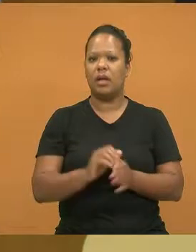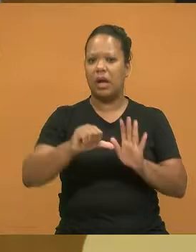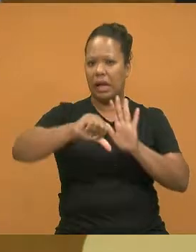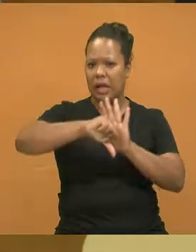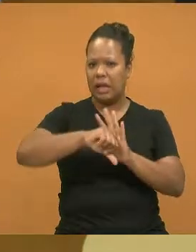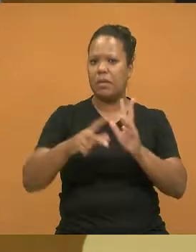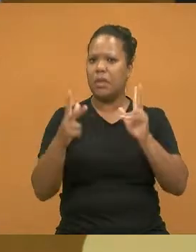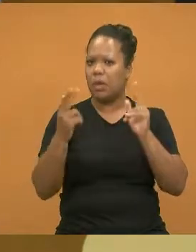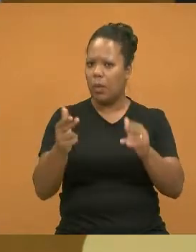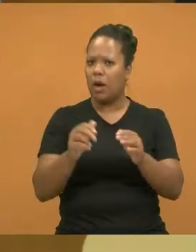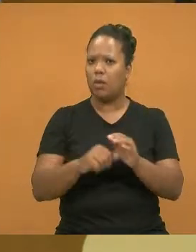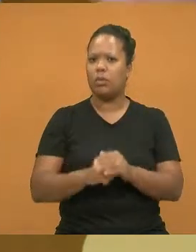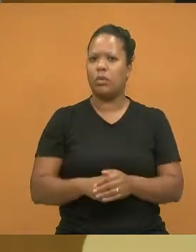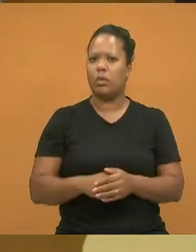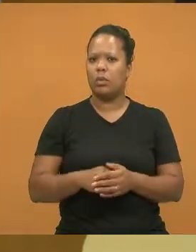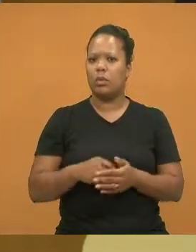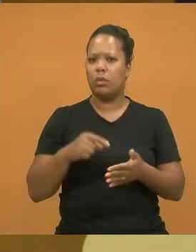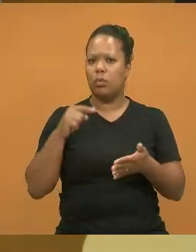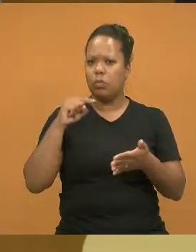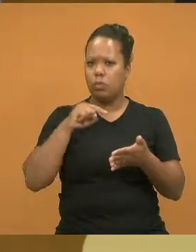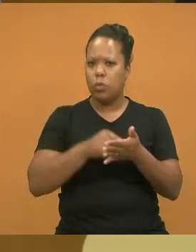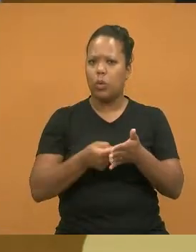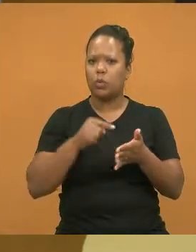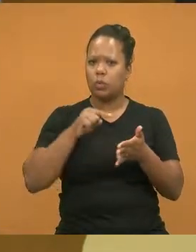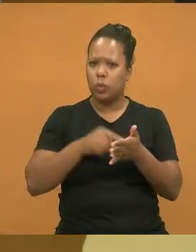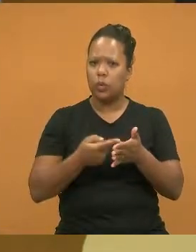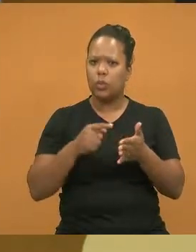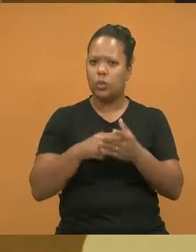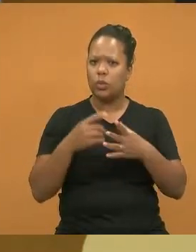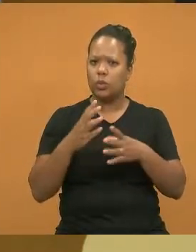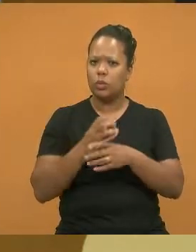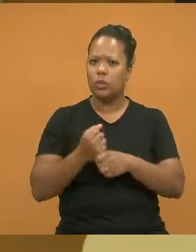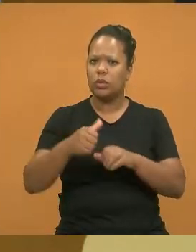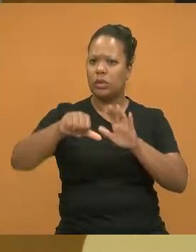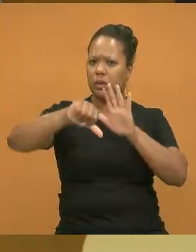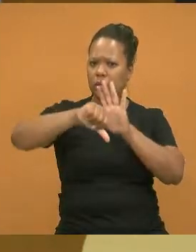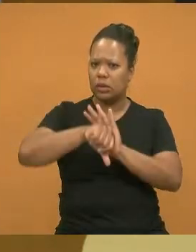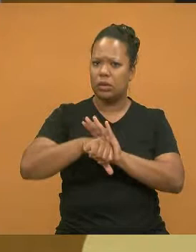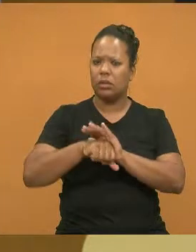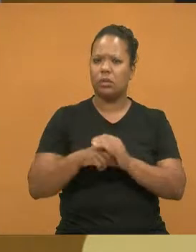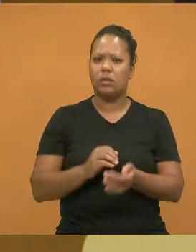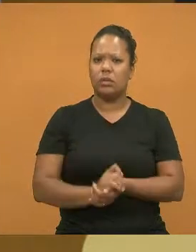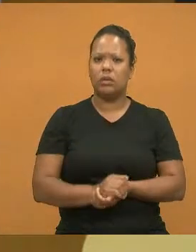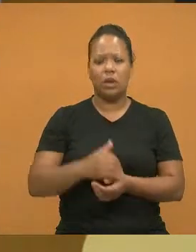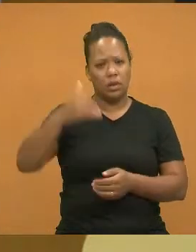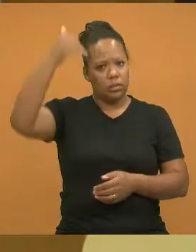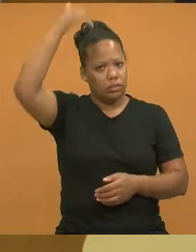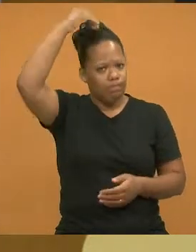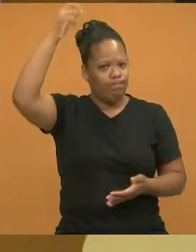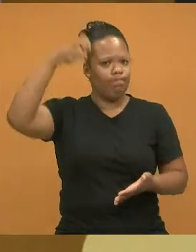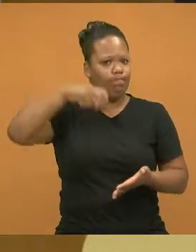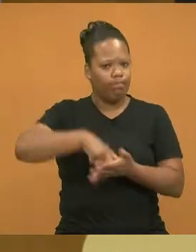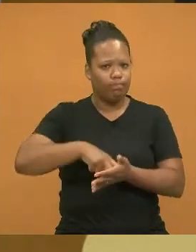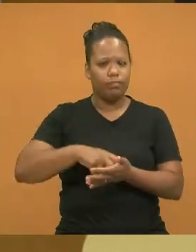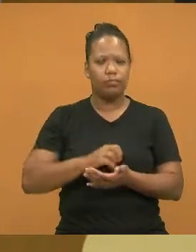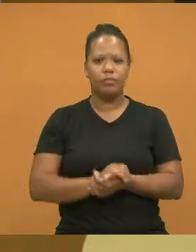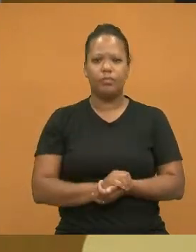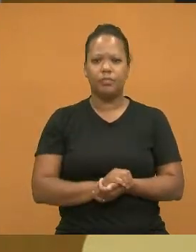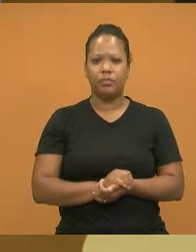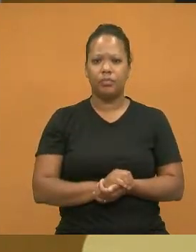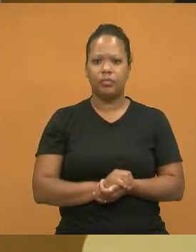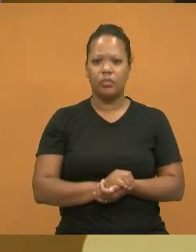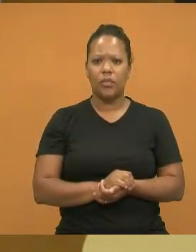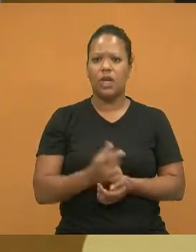uma determinada pontuação, é porque realmente não tem mais jeito e não tem que ficar aqui dando custo para o Estado mesmo, dinheiro que era